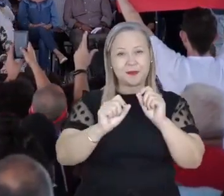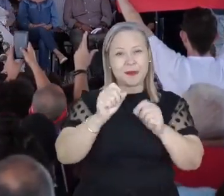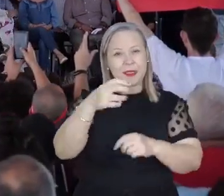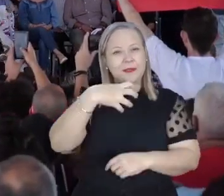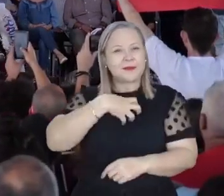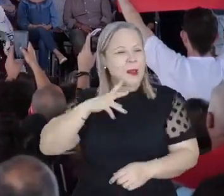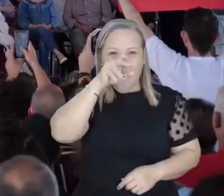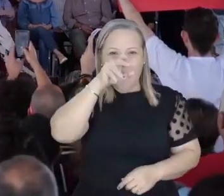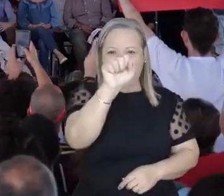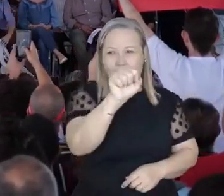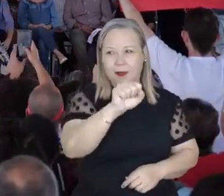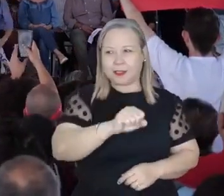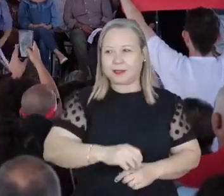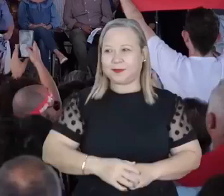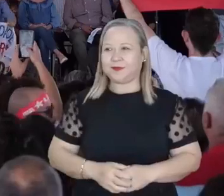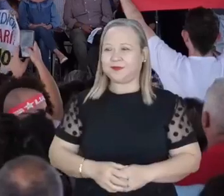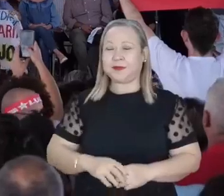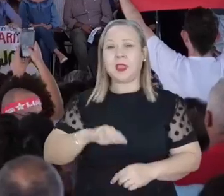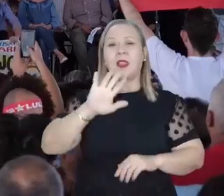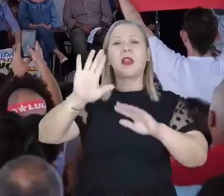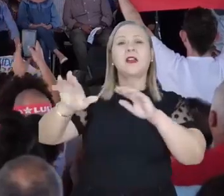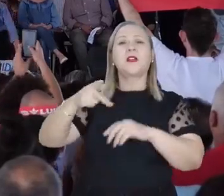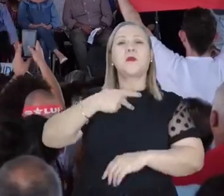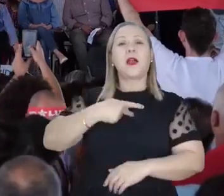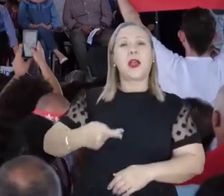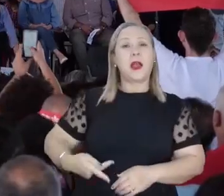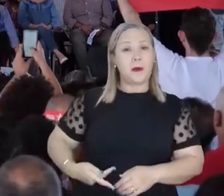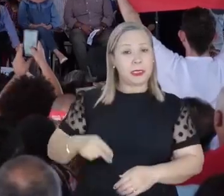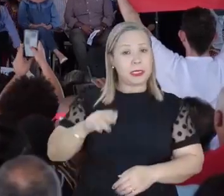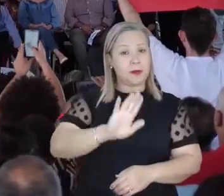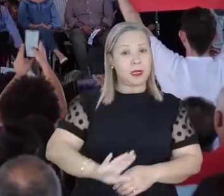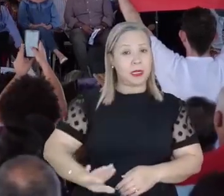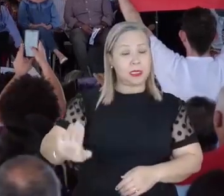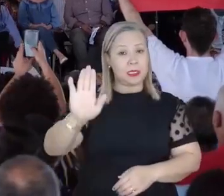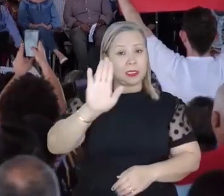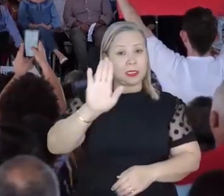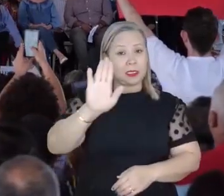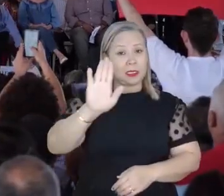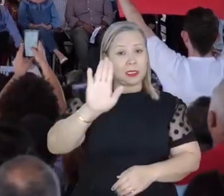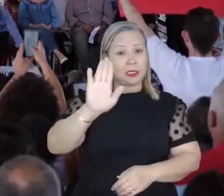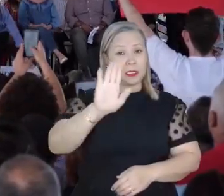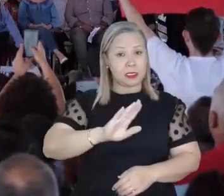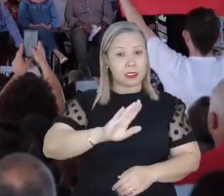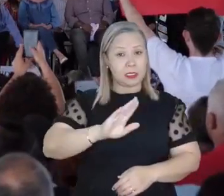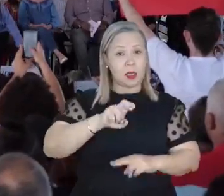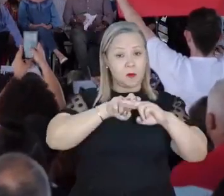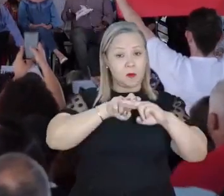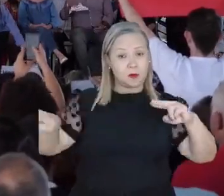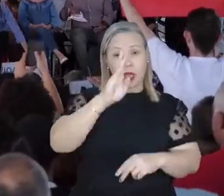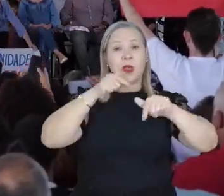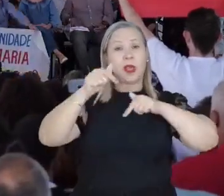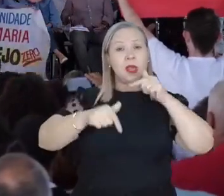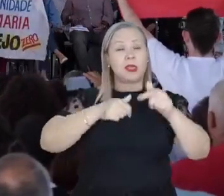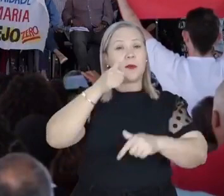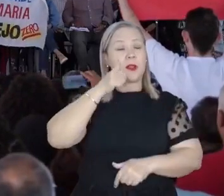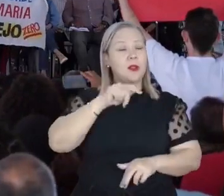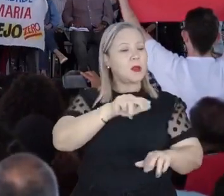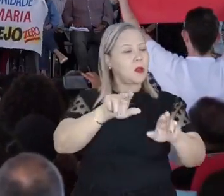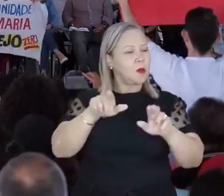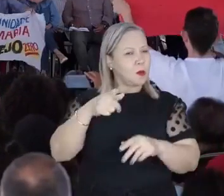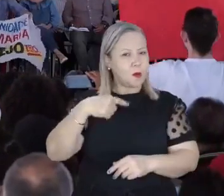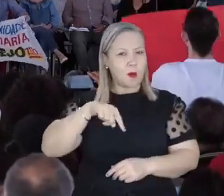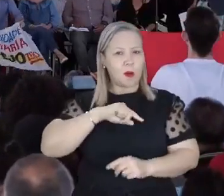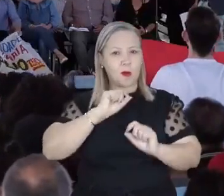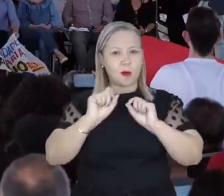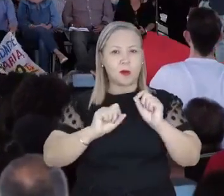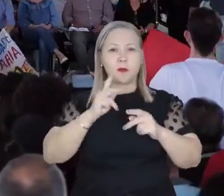chamar a presidente da Federação dos Metroviários do Brasil, uma trabalhadora como nós, para falar em nome de